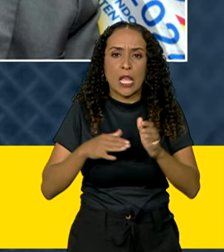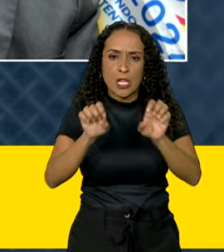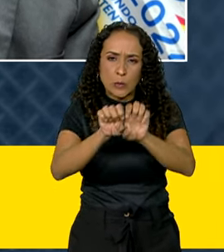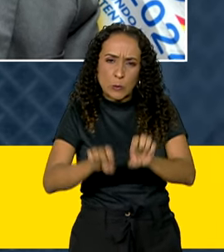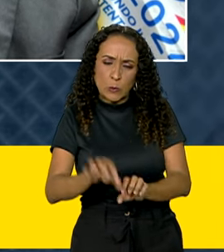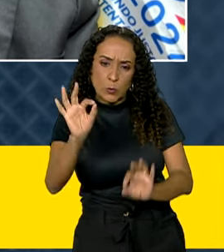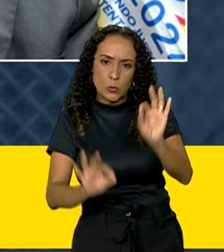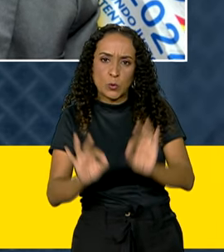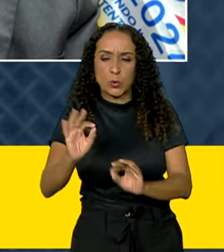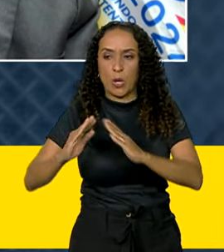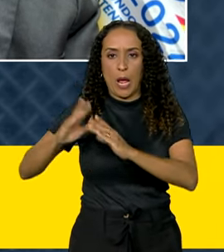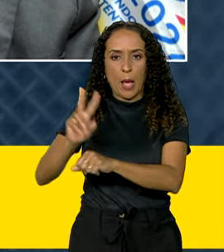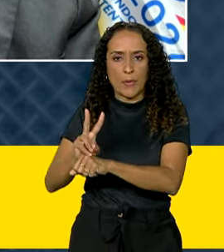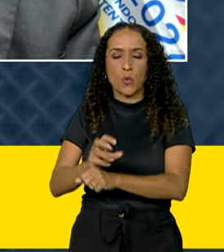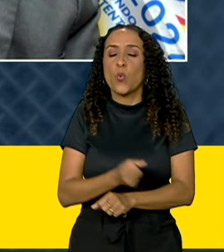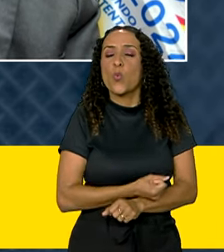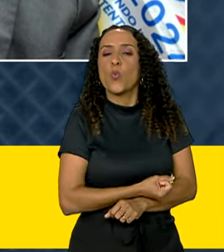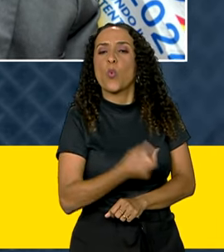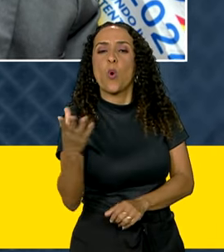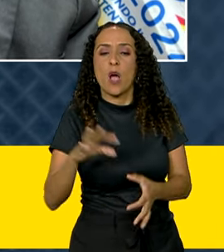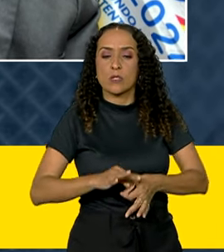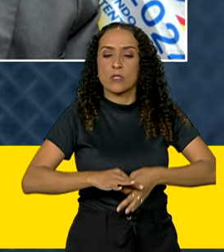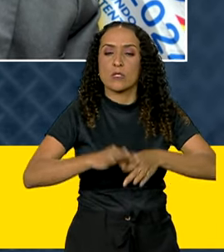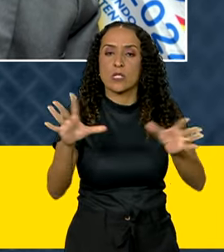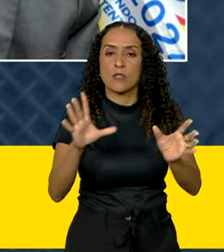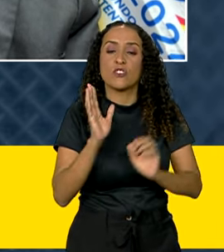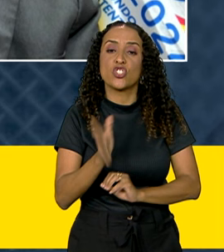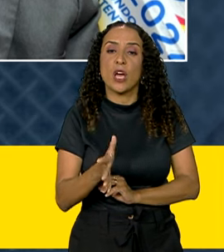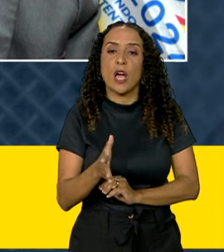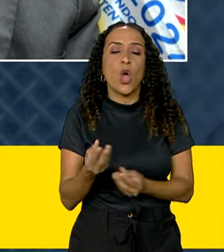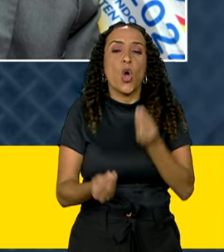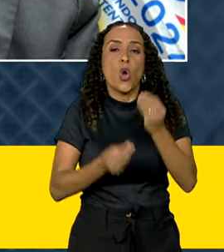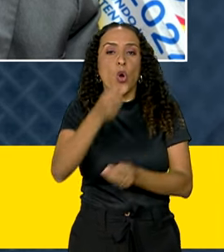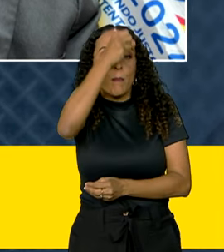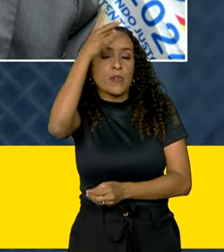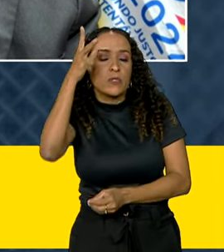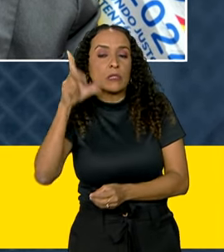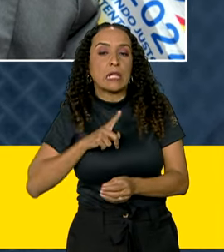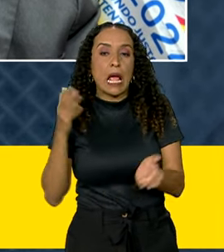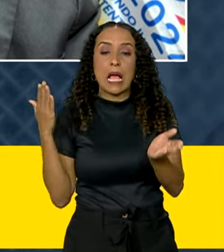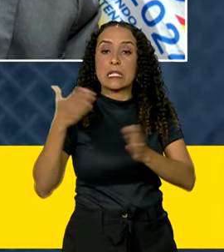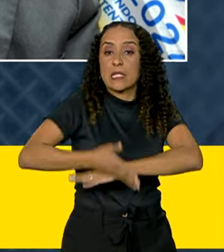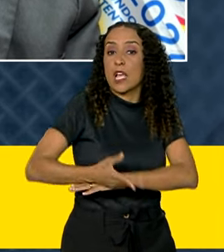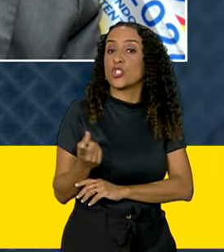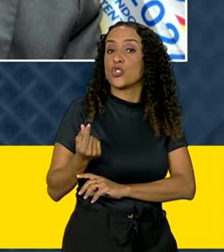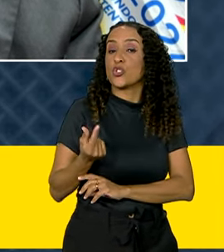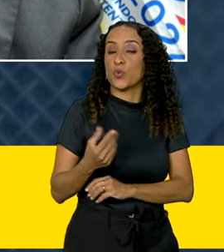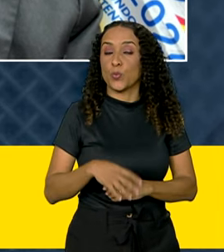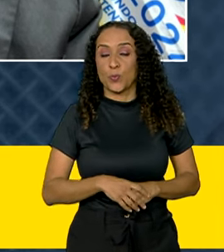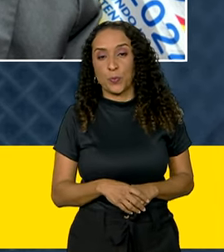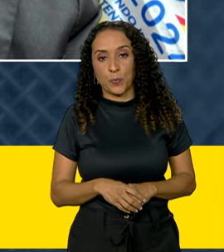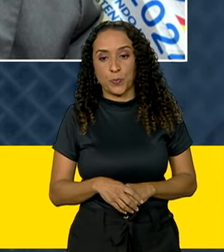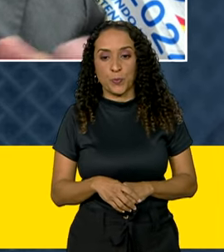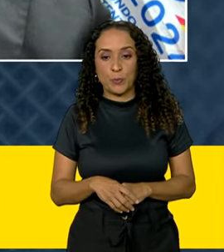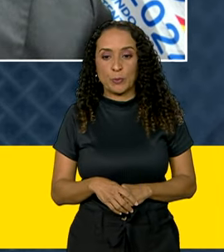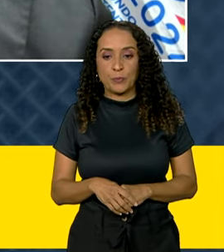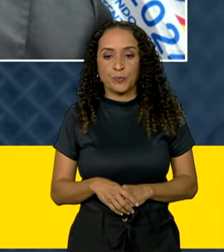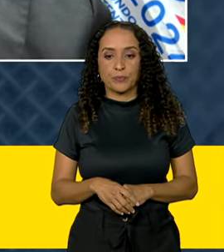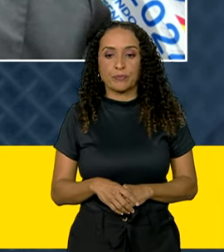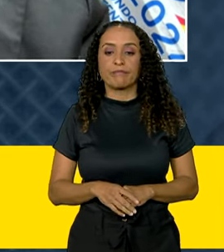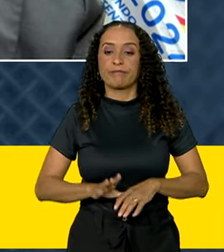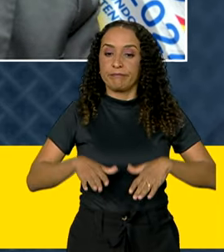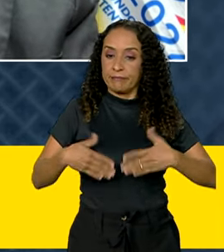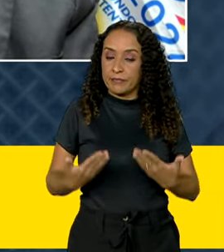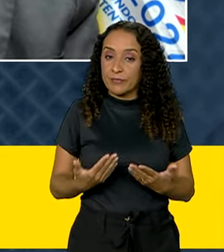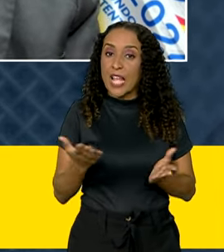estruturarem os abrigos. Quanto já foi disponibilizado e como é que essas prefeituras podem ter acesso a esse dinheiro?